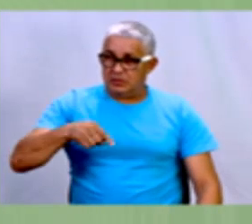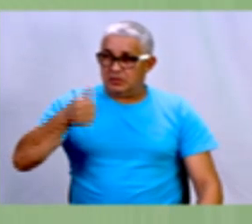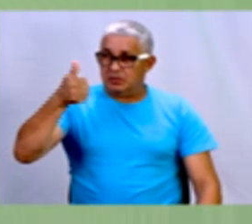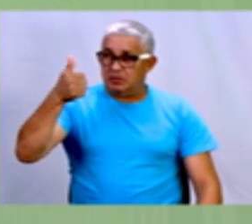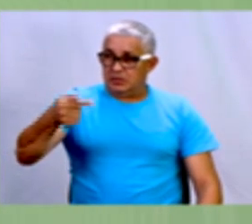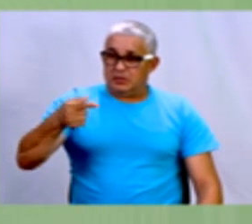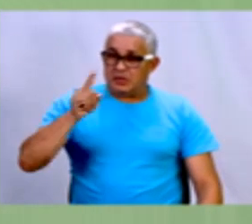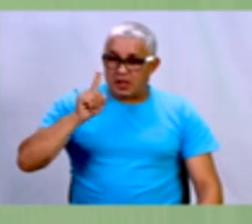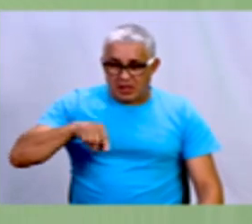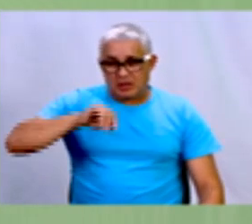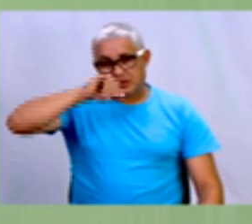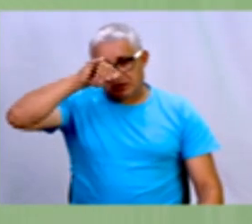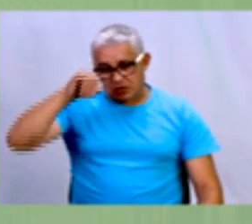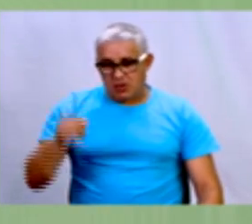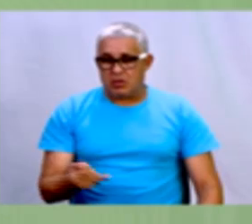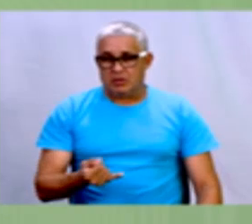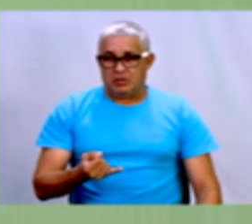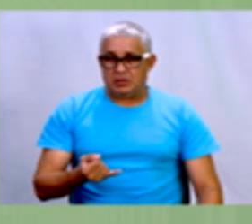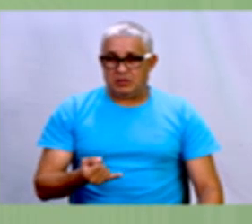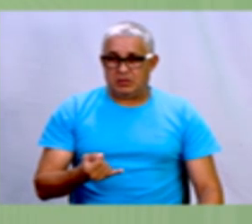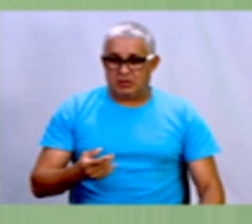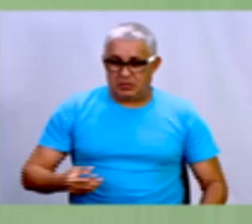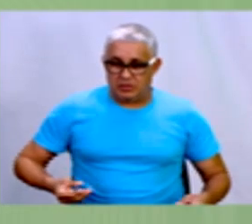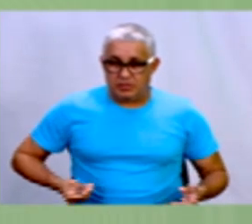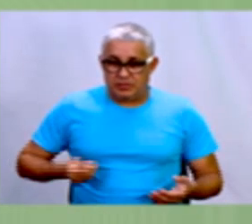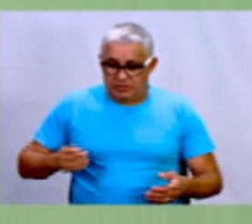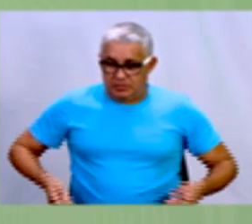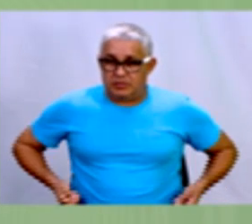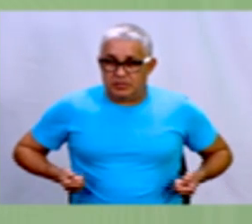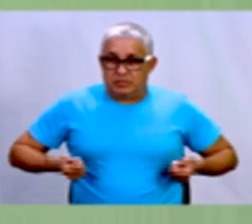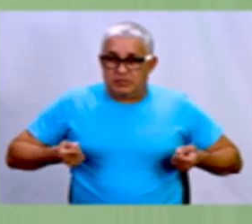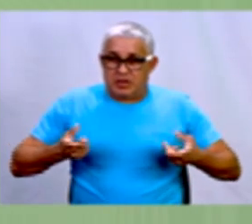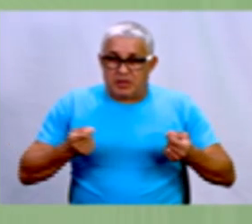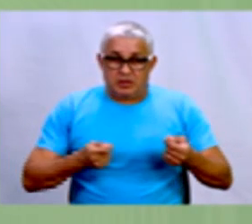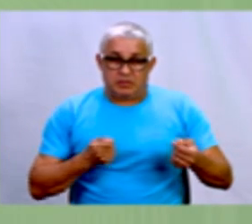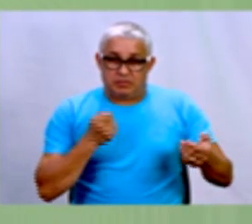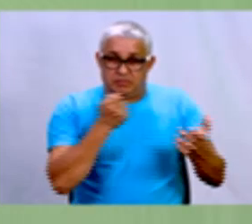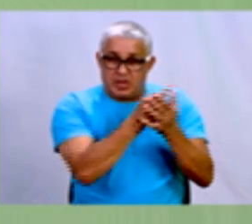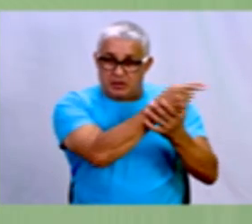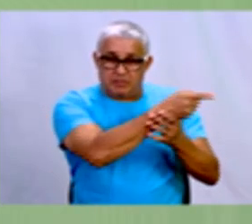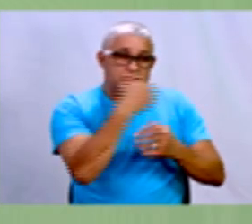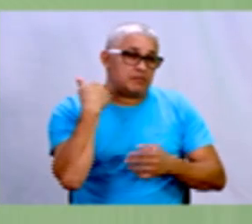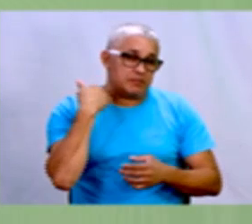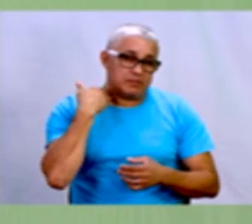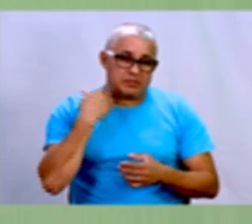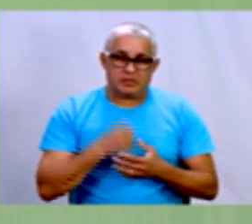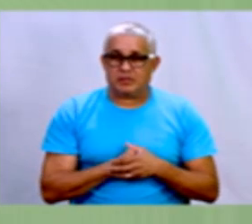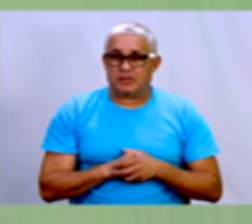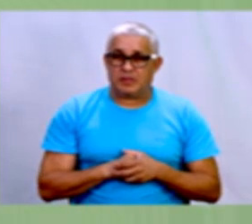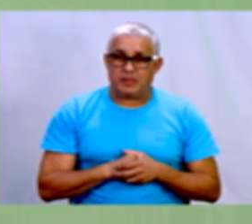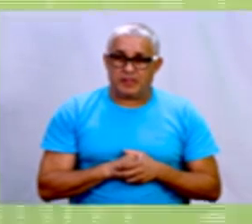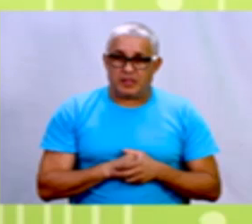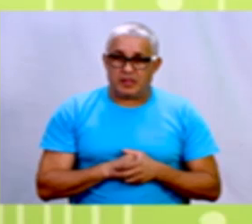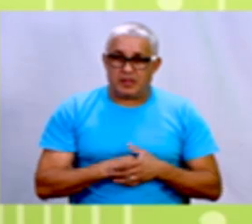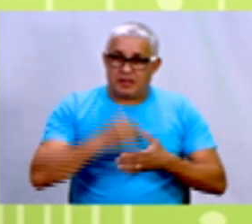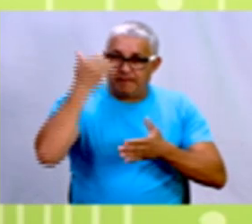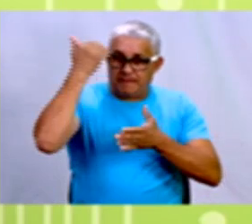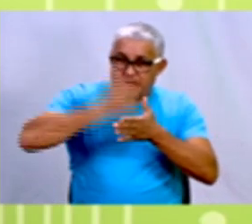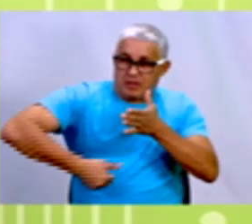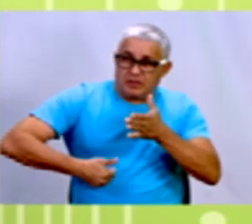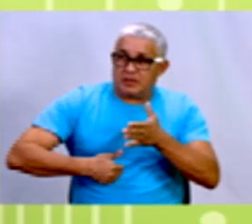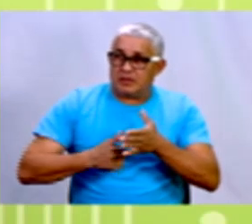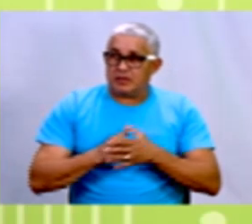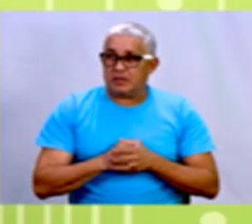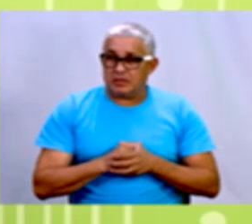629,17 é juros. É um valor que eu vou estar tirando do meu bolso e eu vou estar remunerando o banco. Isso não vai ser deduzido do